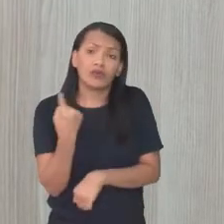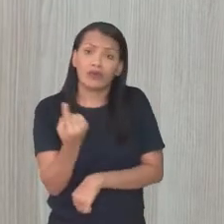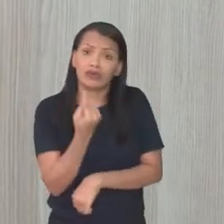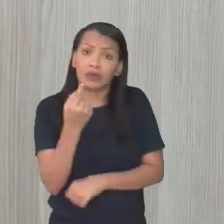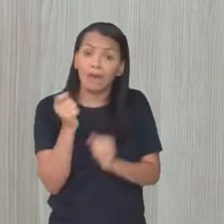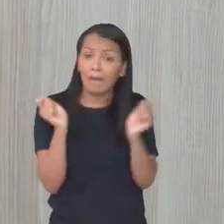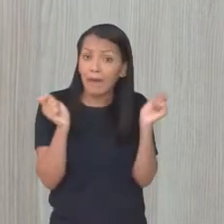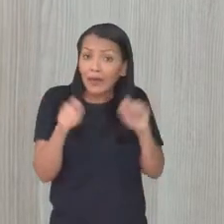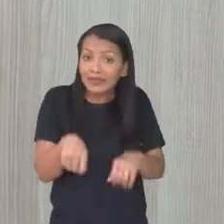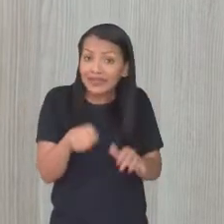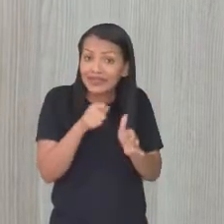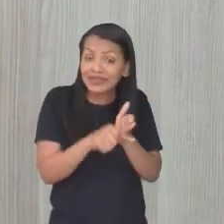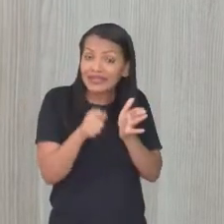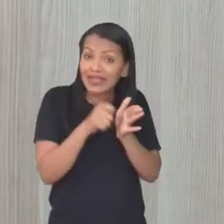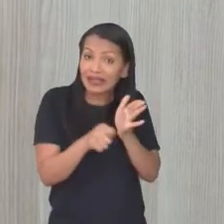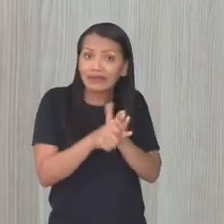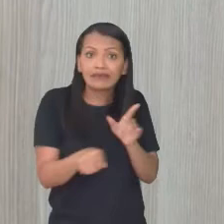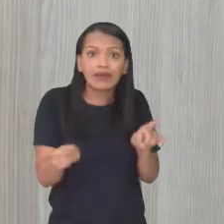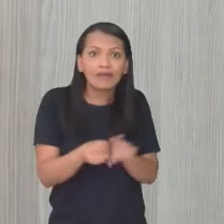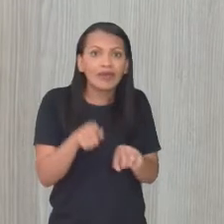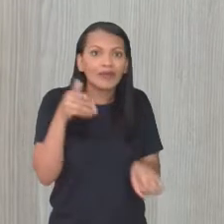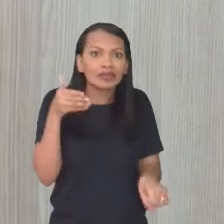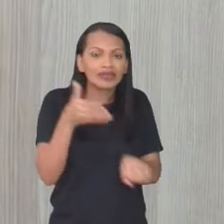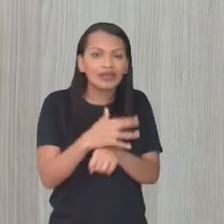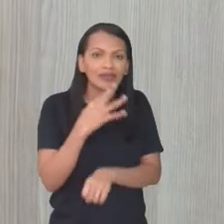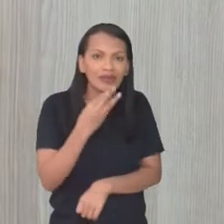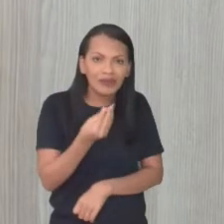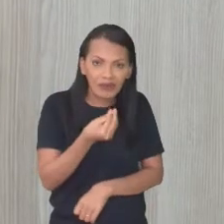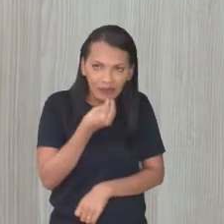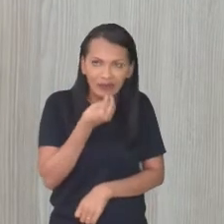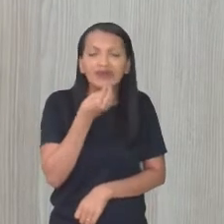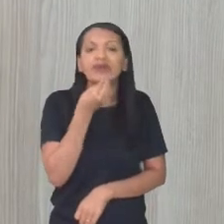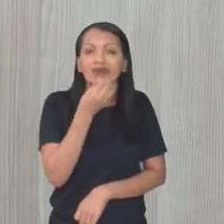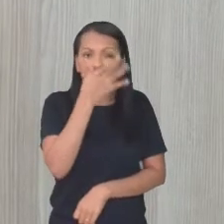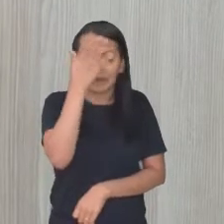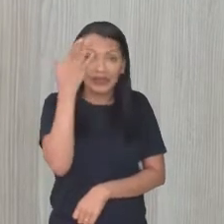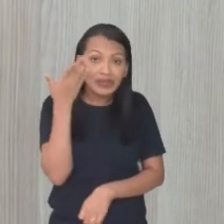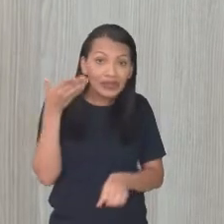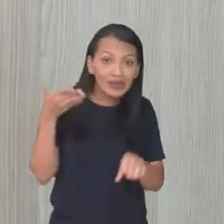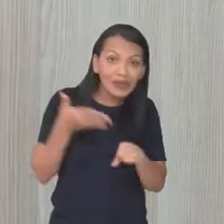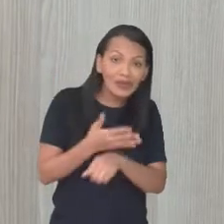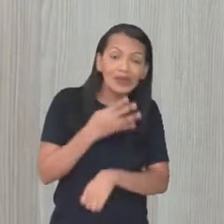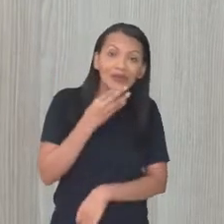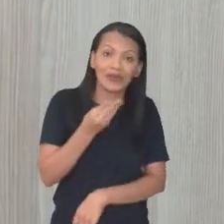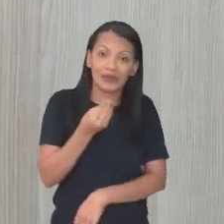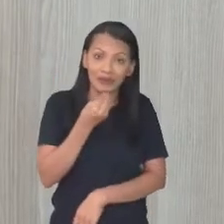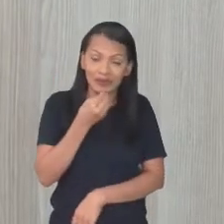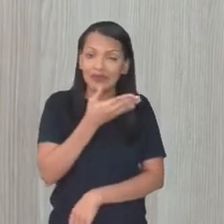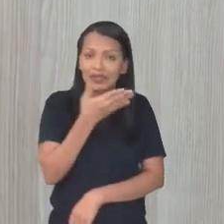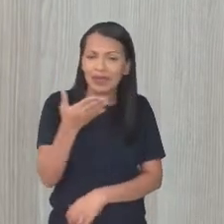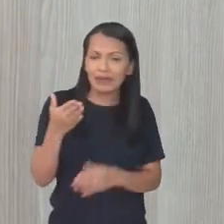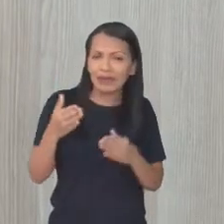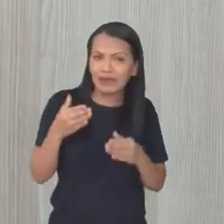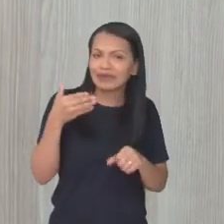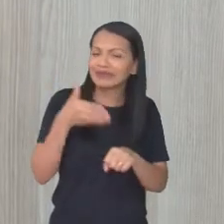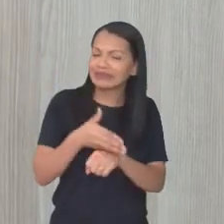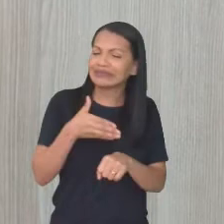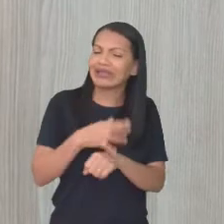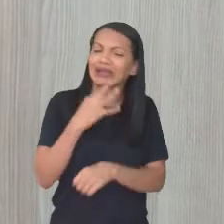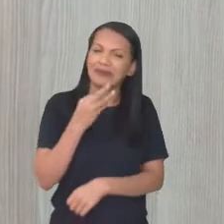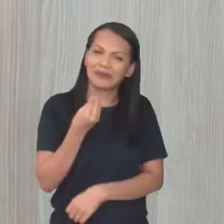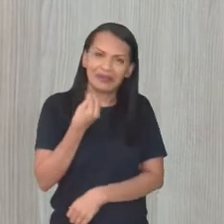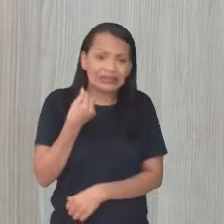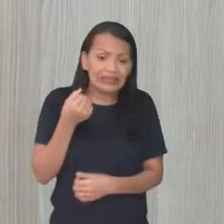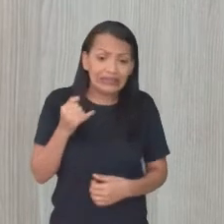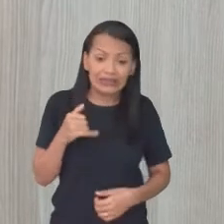Outra coisa é um acesso ao conhecimento. Então, você permite que as pessoas acessem o conhecimento. E, como eu sempre digo, o conhecimento é poder. Se a gente